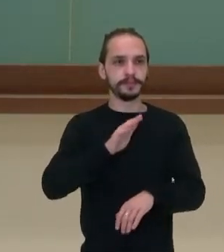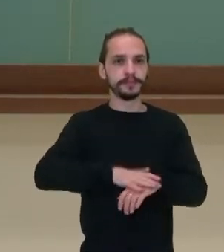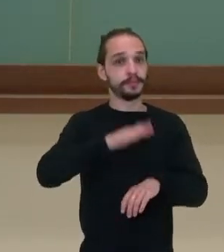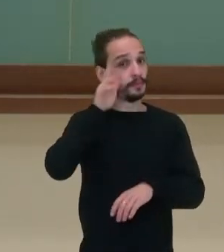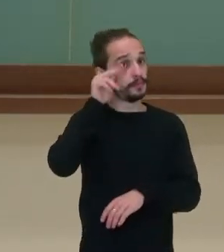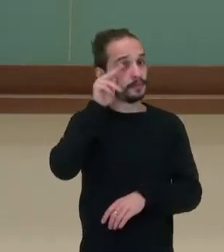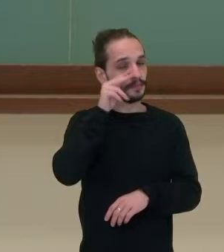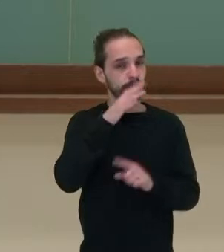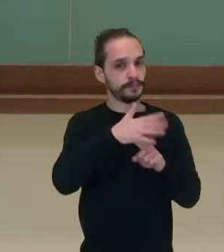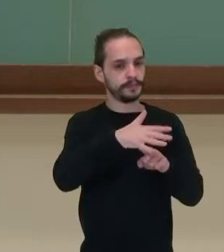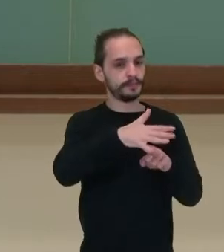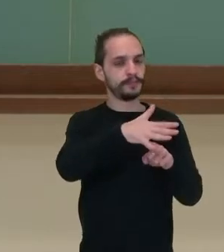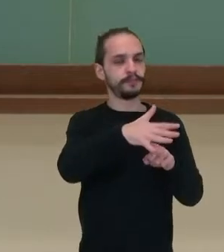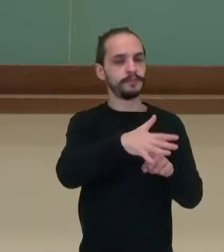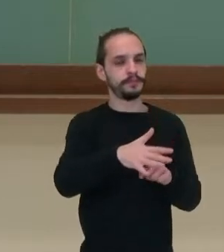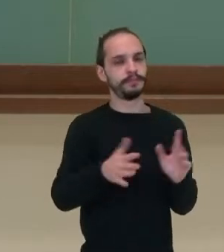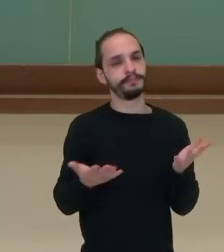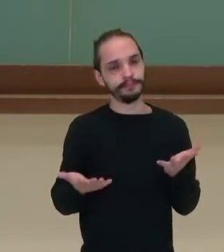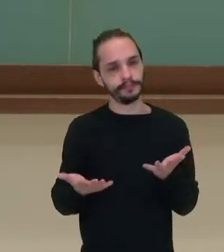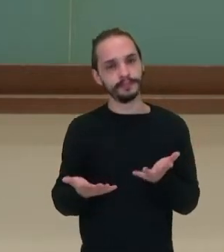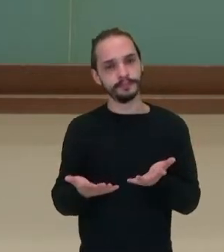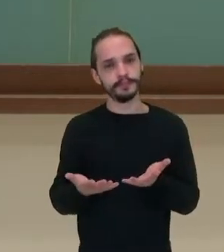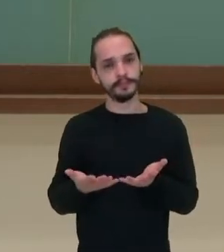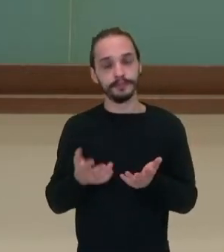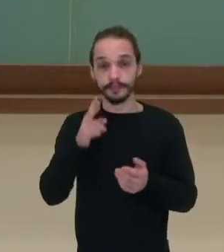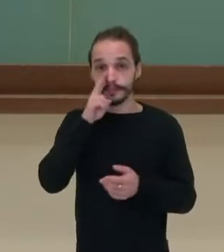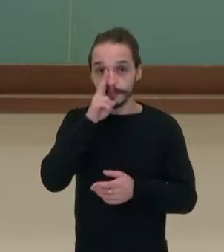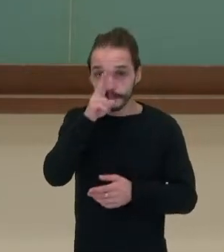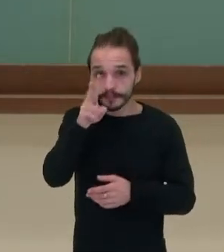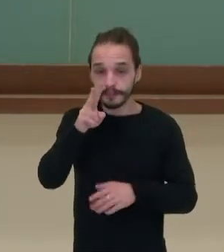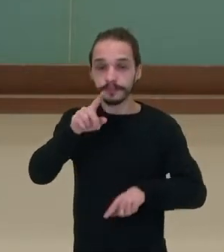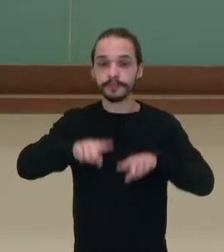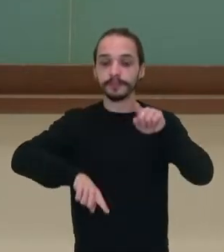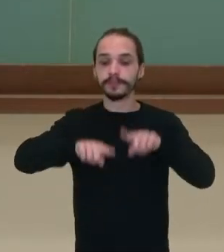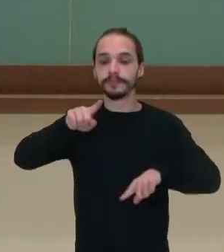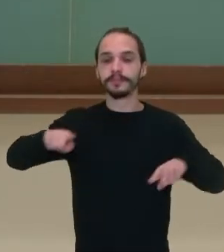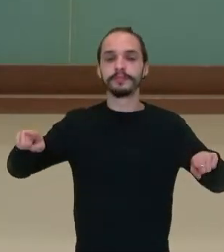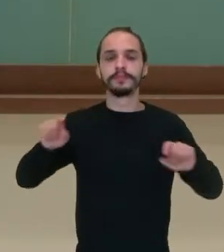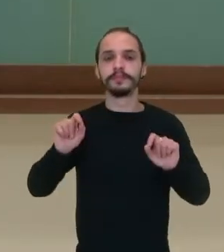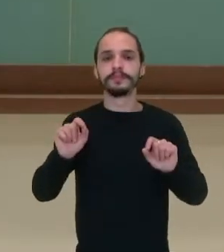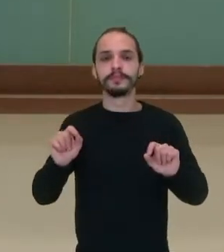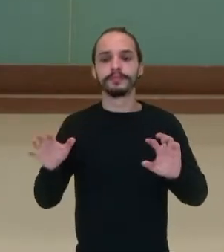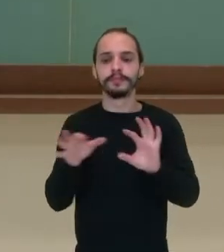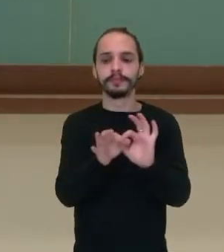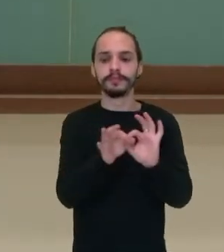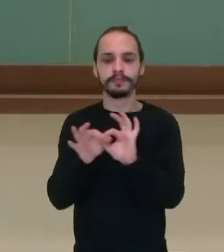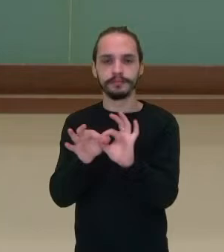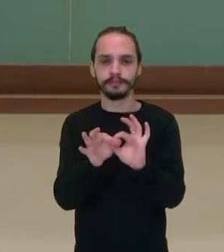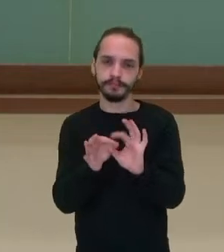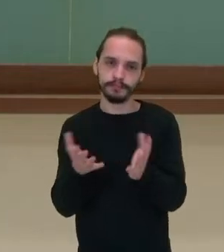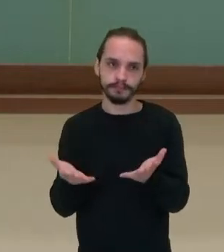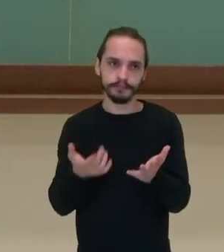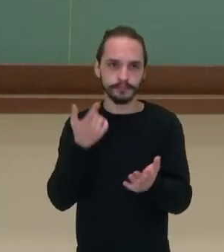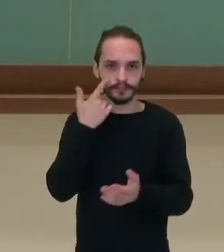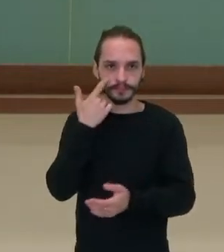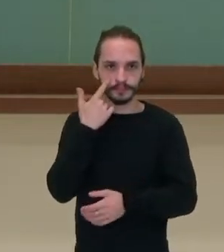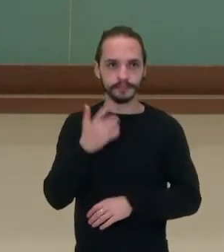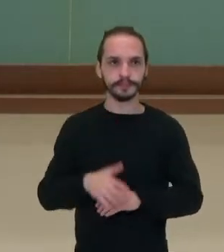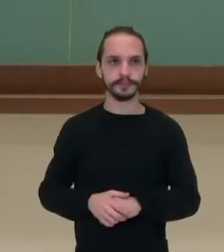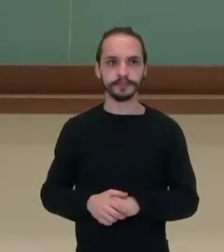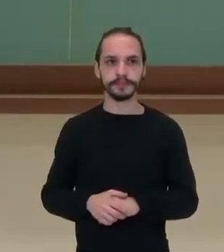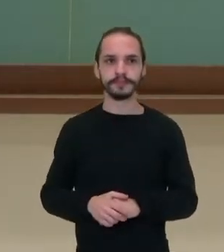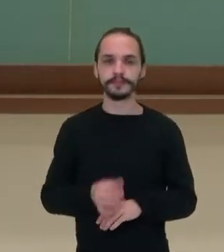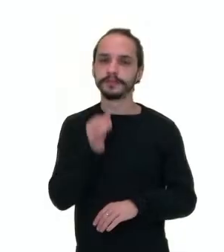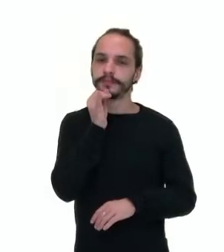cavalaria, certo? Então, assim, essa força, ela depende da interação dos corpos. E aqui a gente tem bastante exemplos. Olha